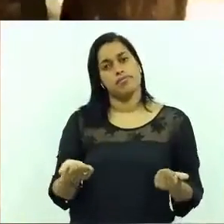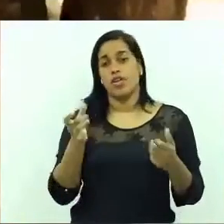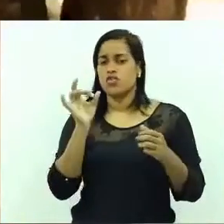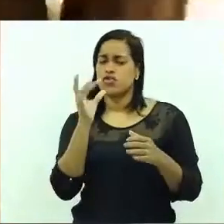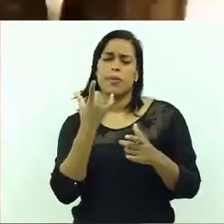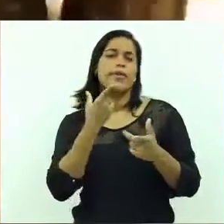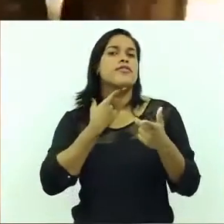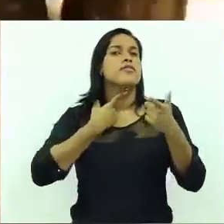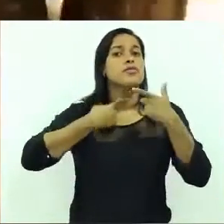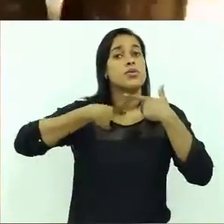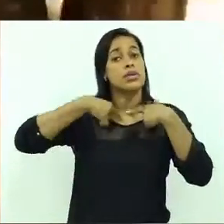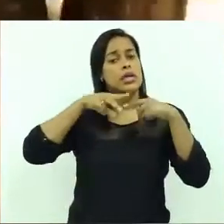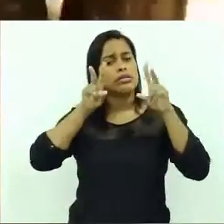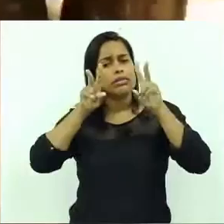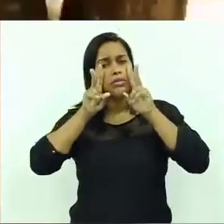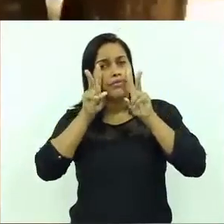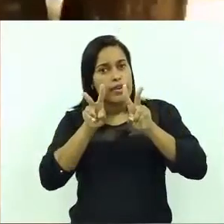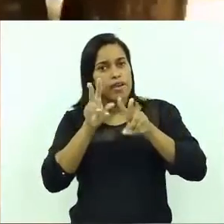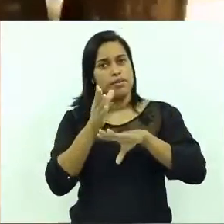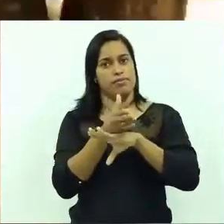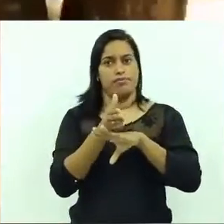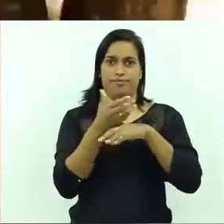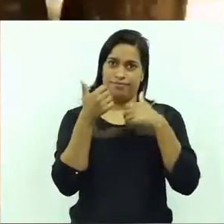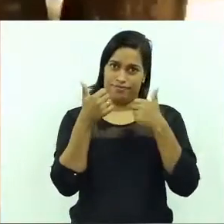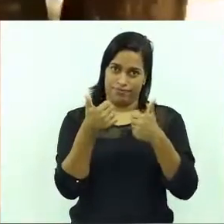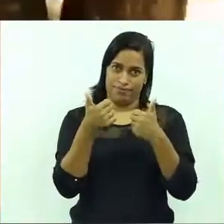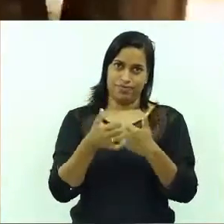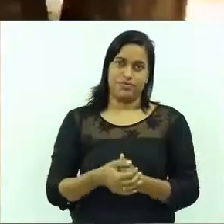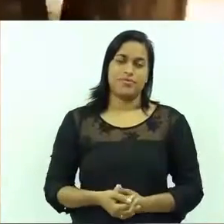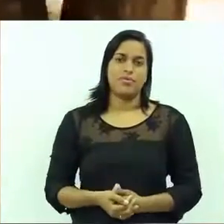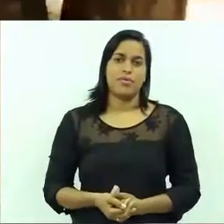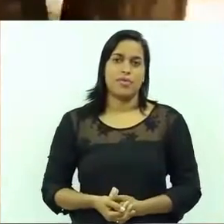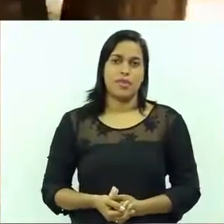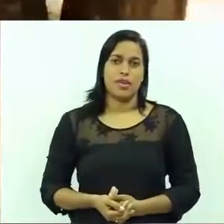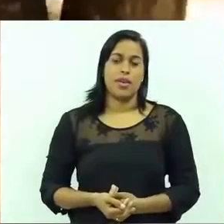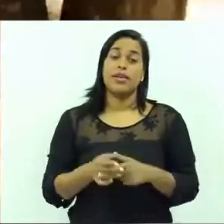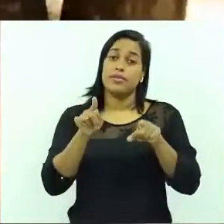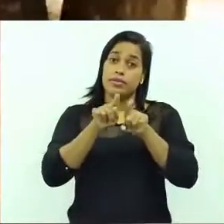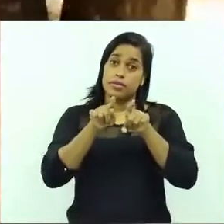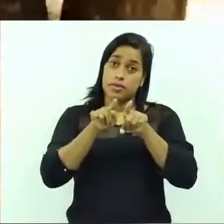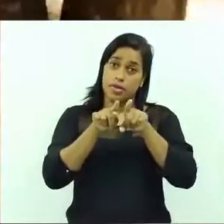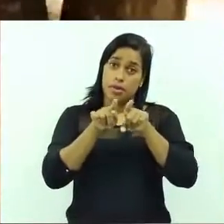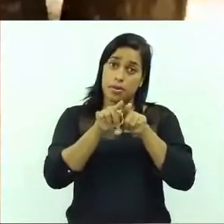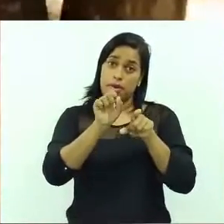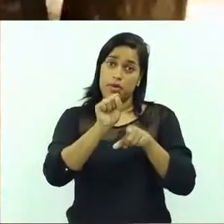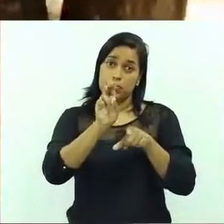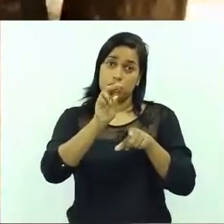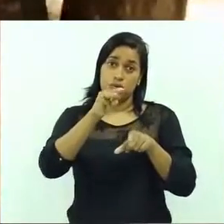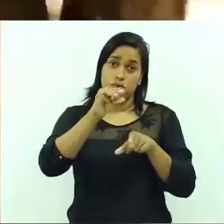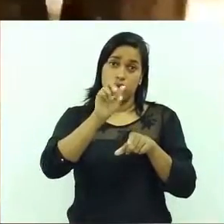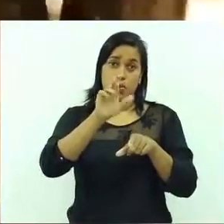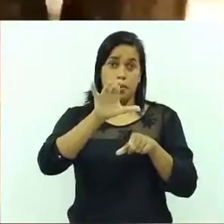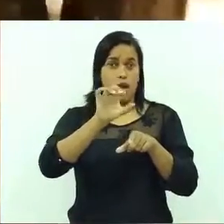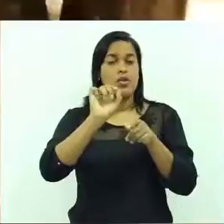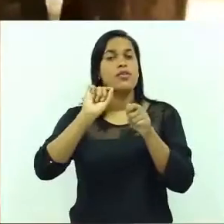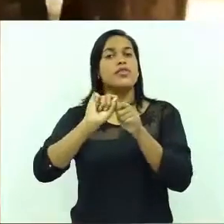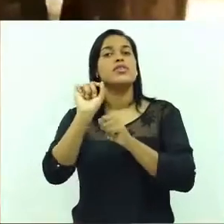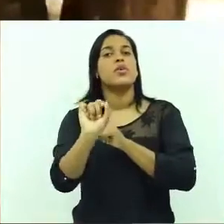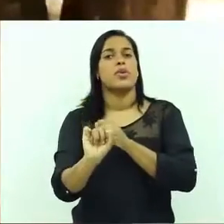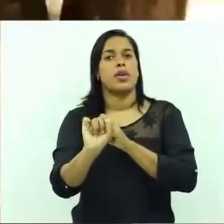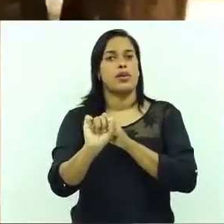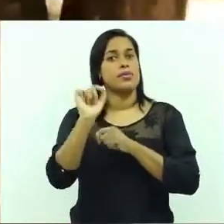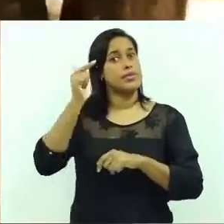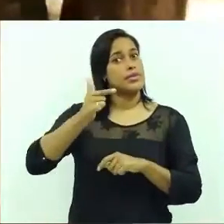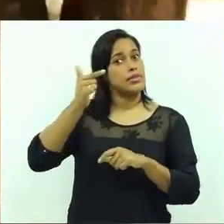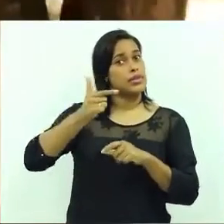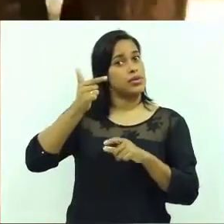dar vontade de assistir ao filme. Seguindo com o plano de negócio, além do sumário executivo, eu sugiro para vocês um segundo